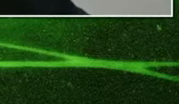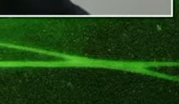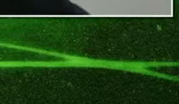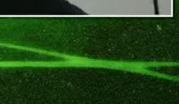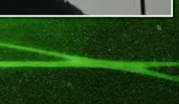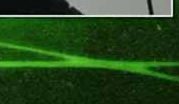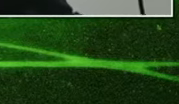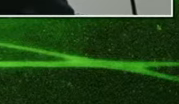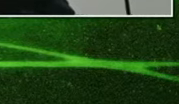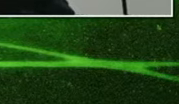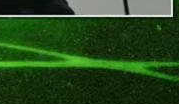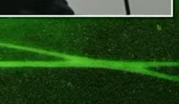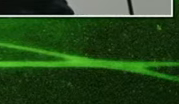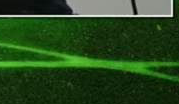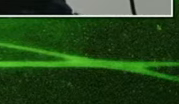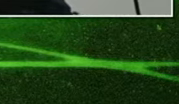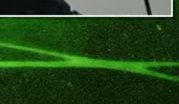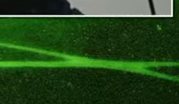Neno